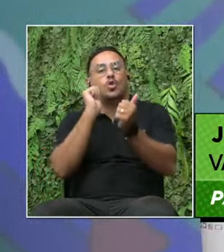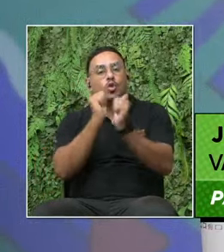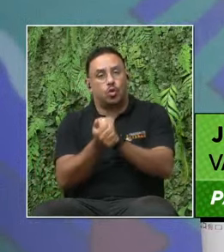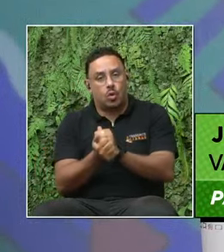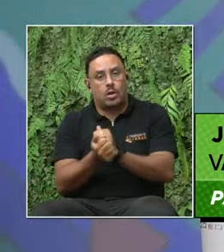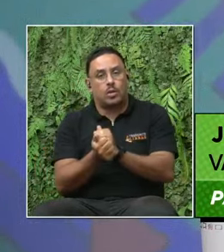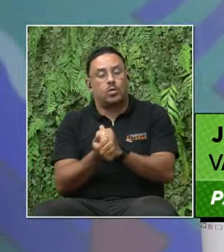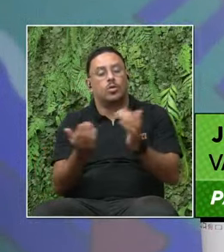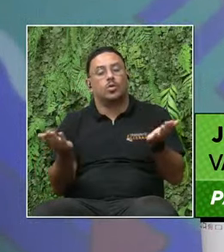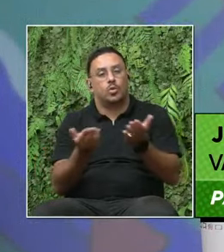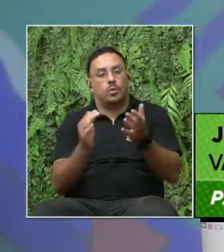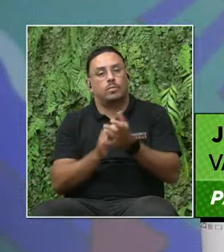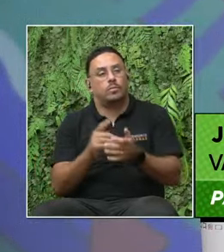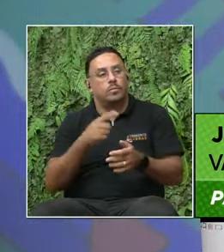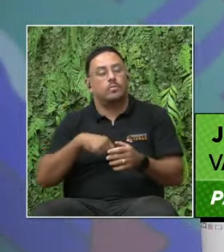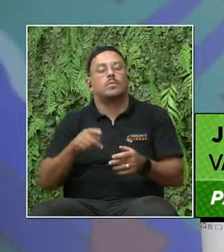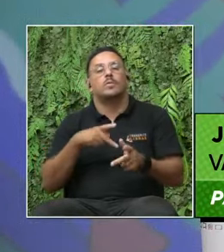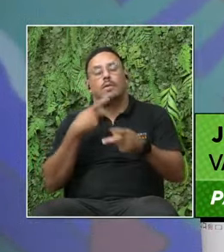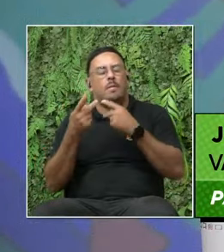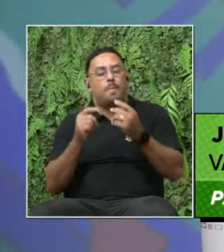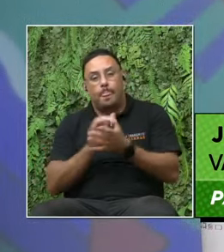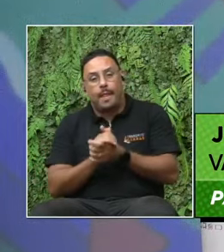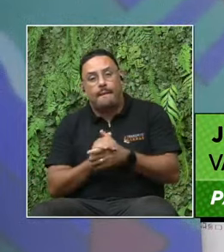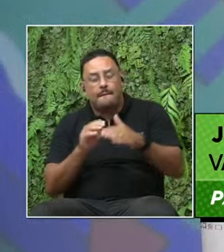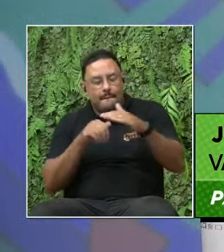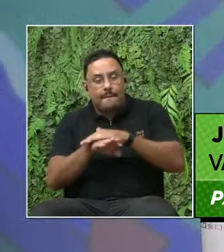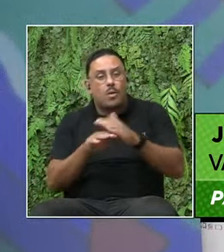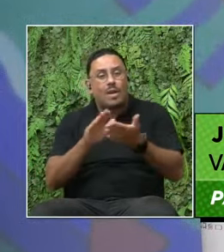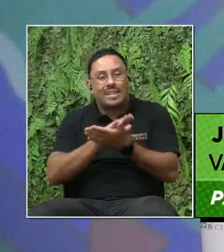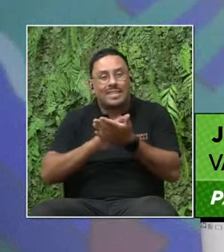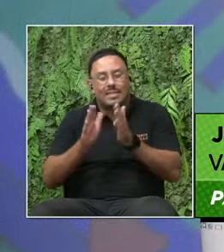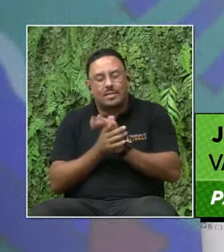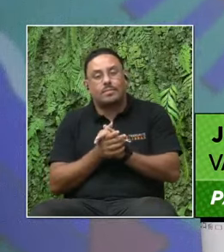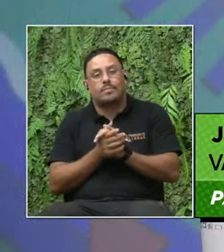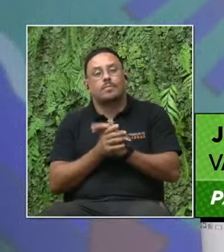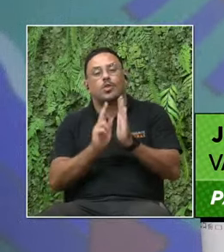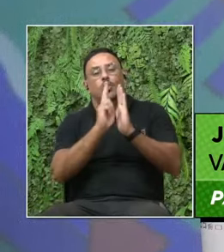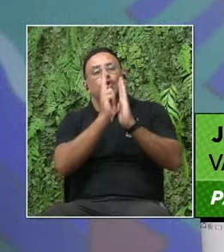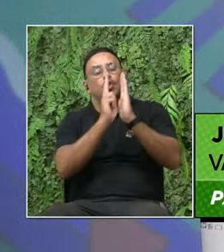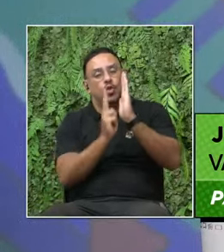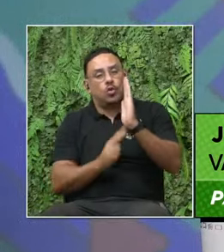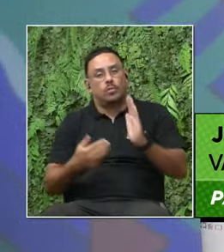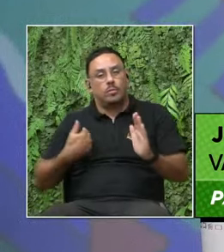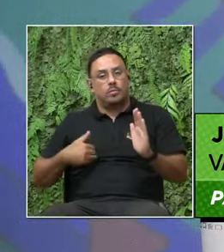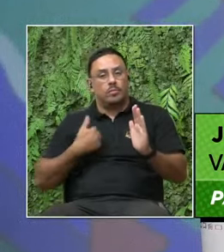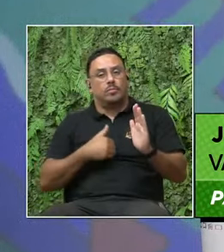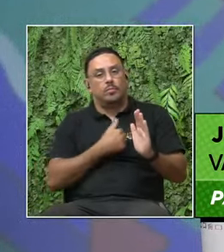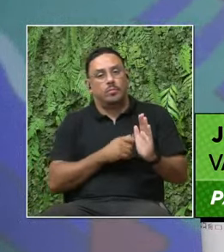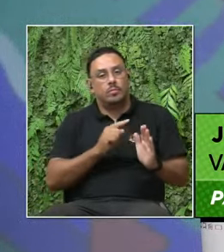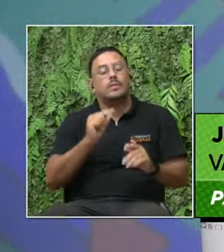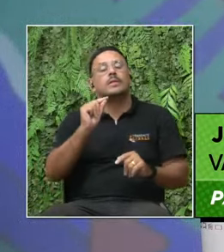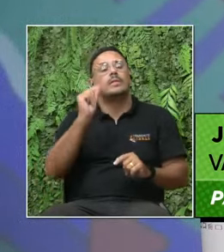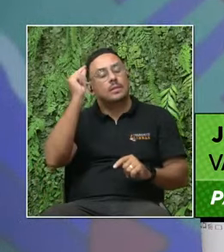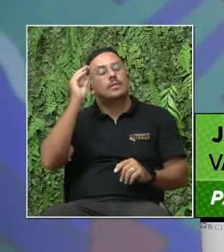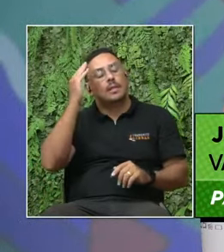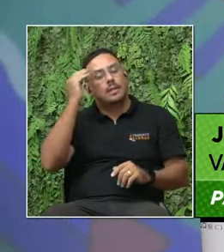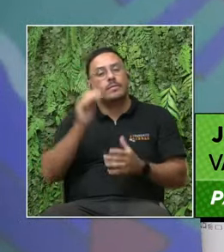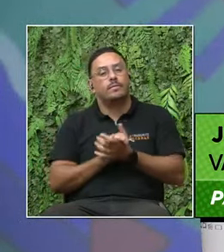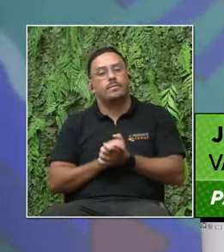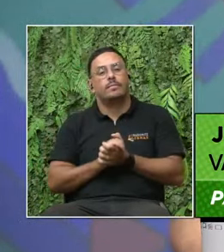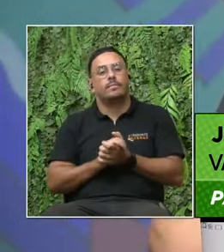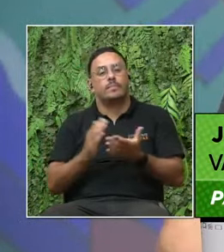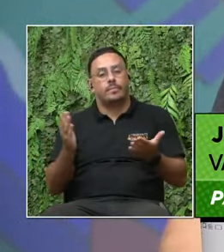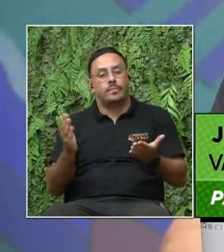do espetáculo mas como a gente não é baú a gente não fica guardando notícia saiu a escalação do galo vamos saber quem joga toca o